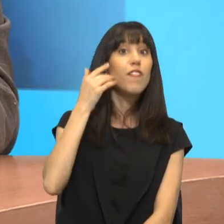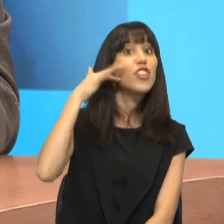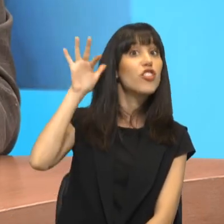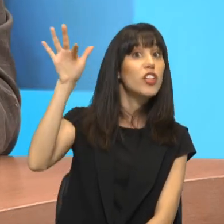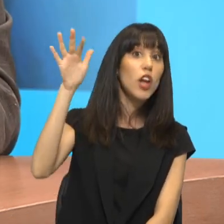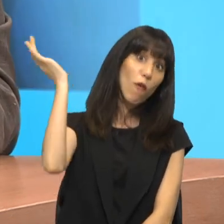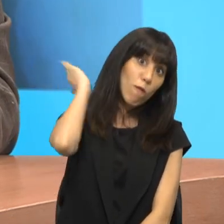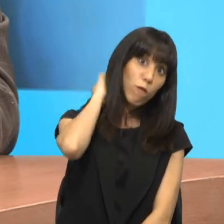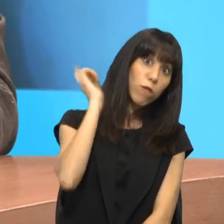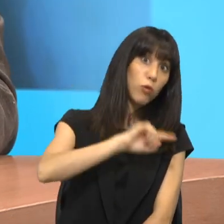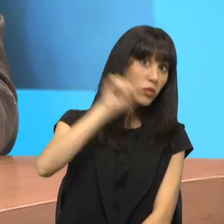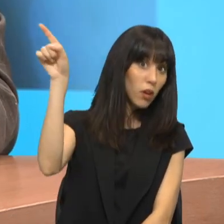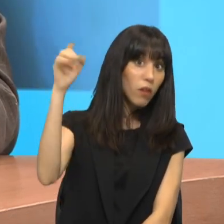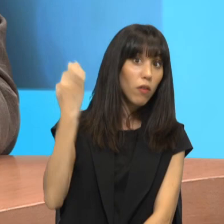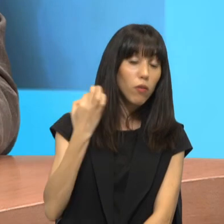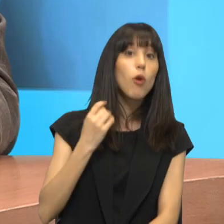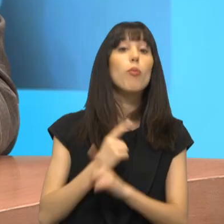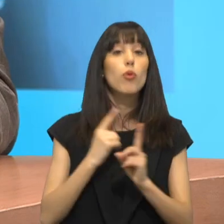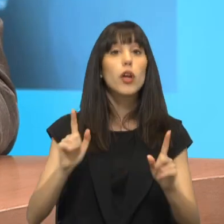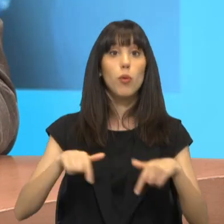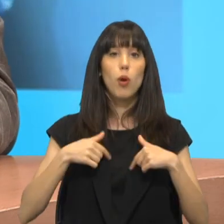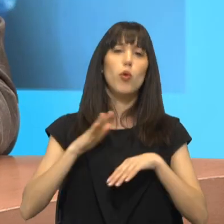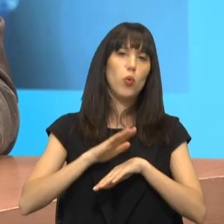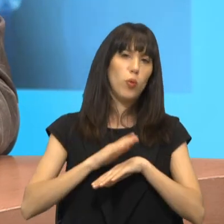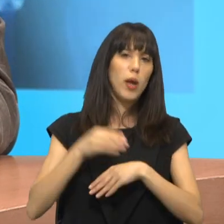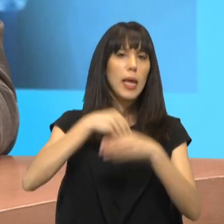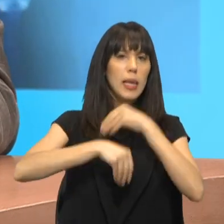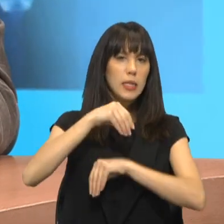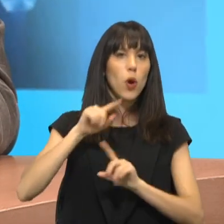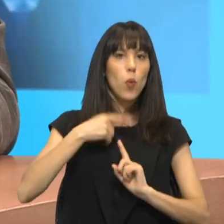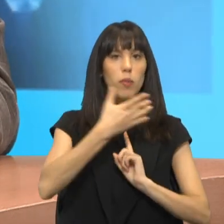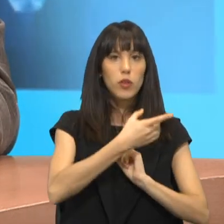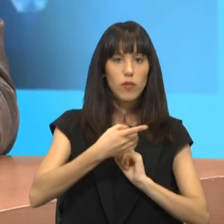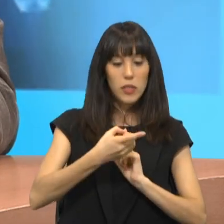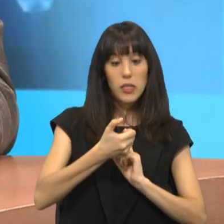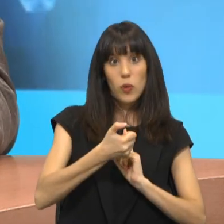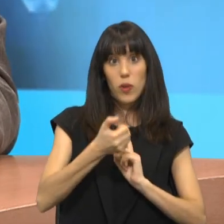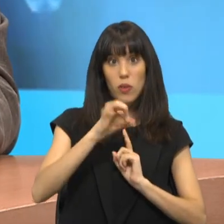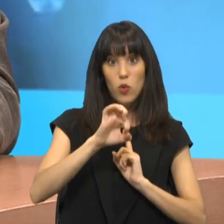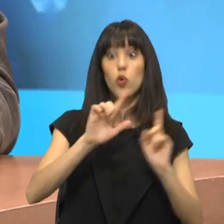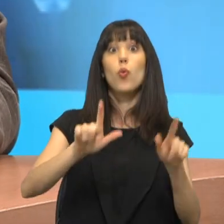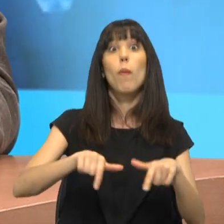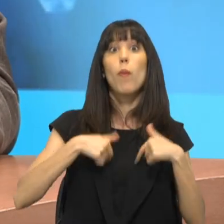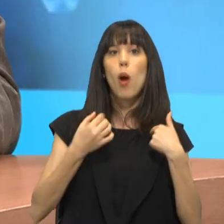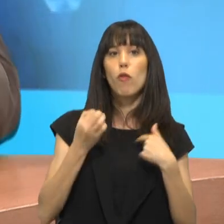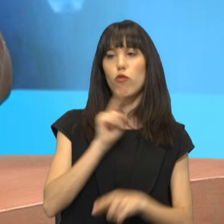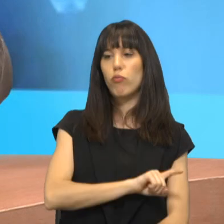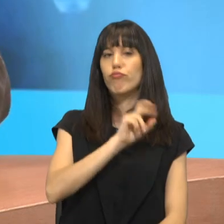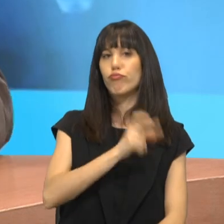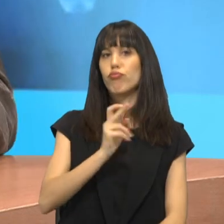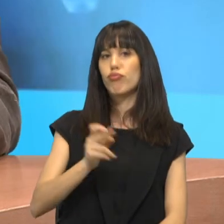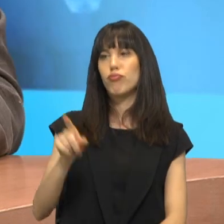tinha ousado, precisamente na sequência das eleições de 58, dirigir-se ao